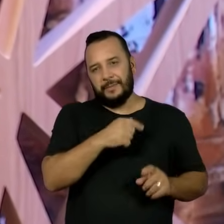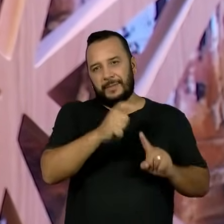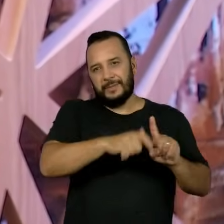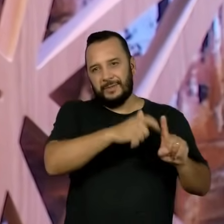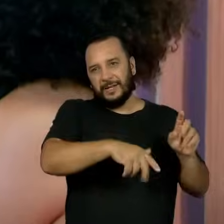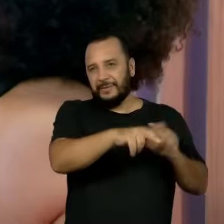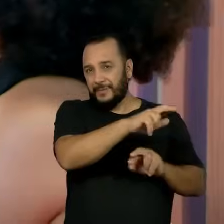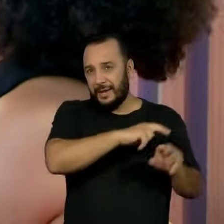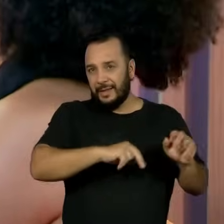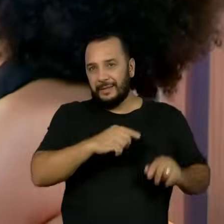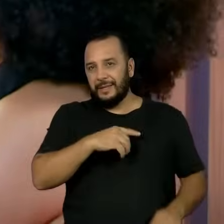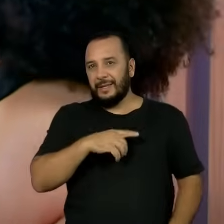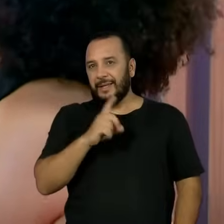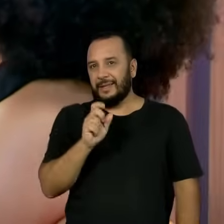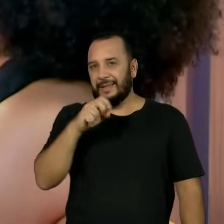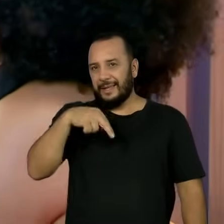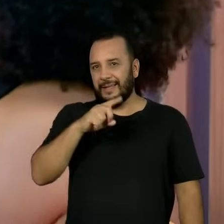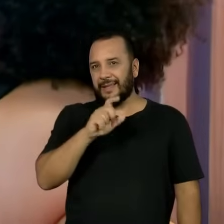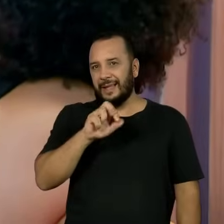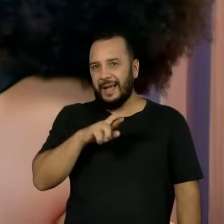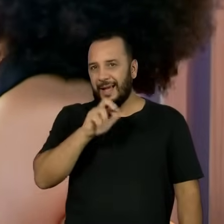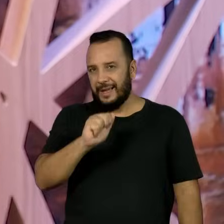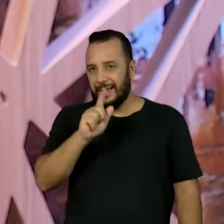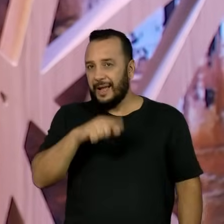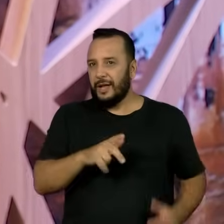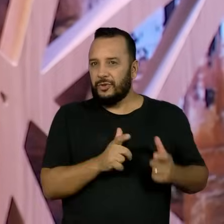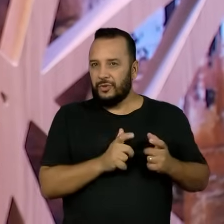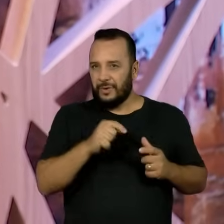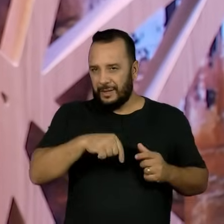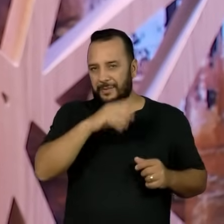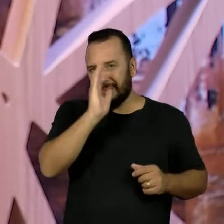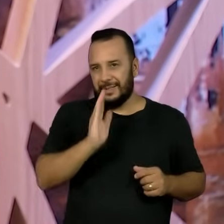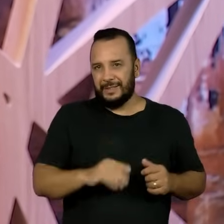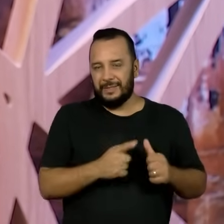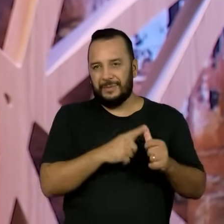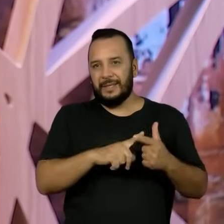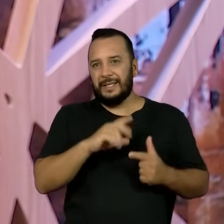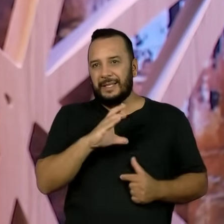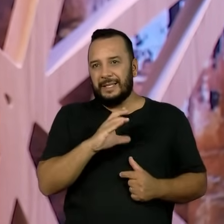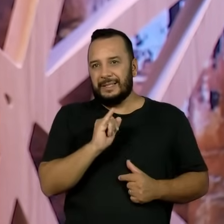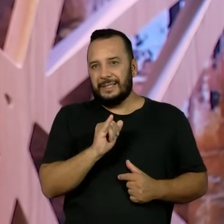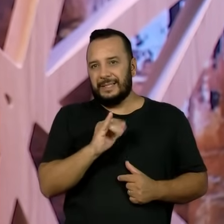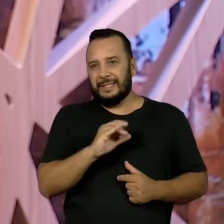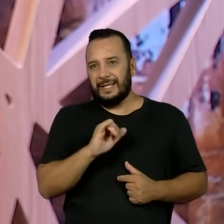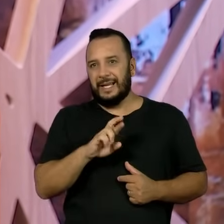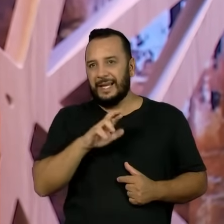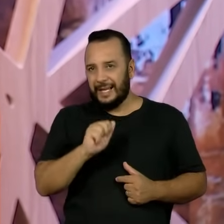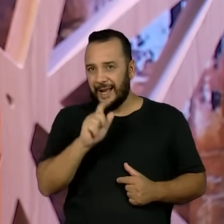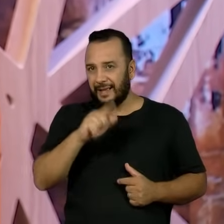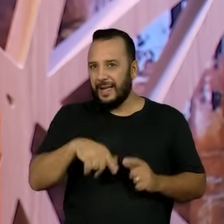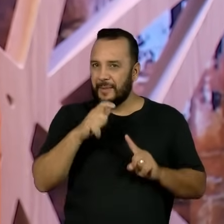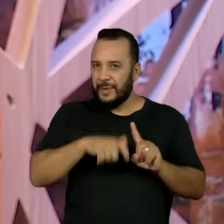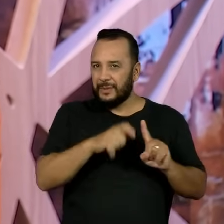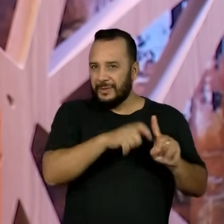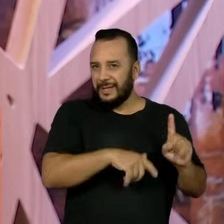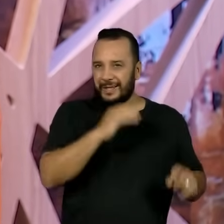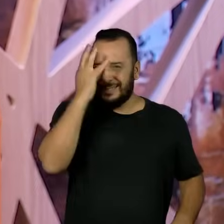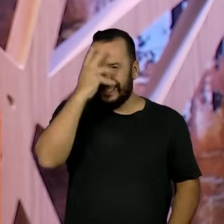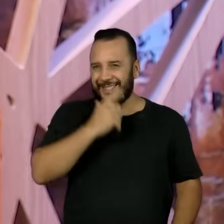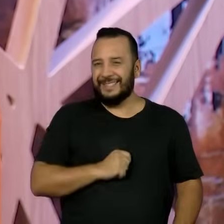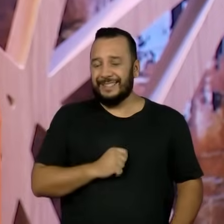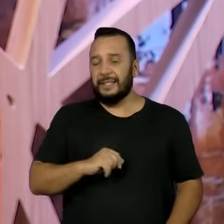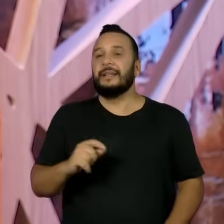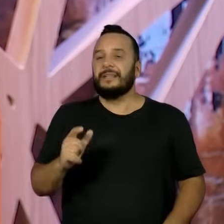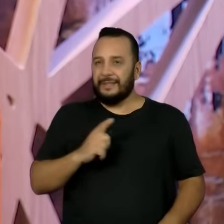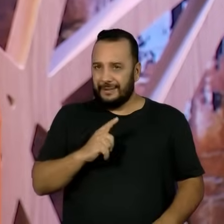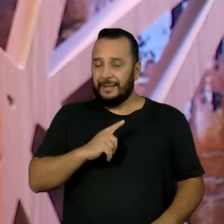gente tem Dandara, que é um jogo lindo, brasileiro. A gente tem a Cícera, do Árida, que é uma personagem linda, que tem um background